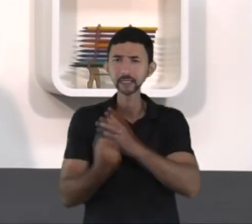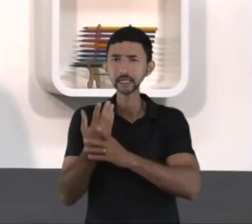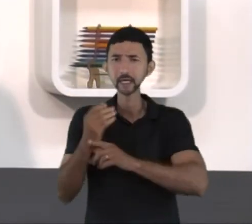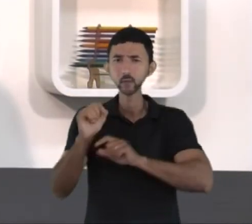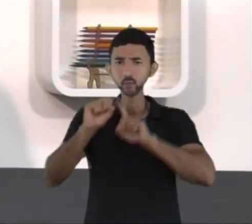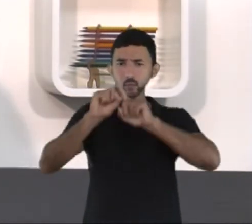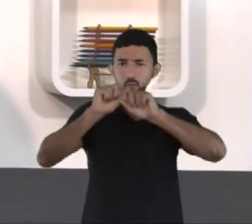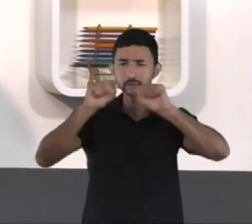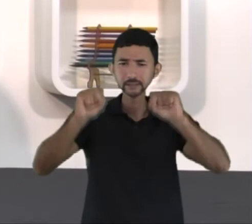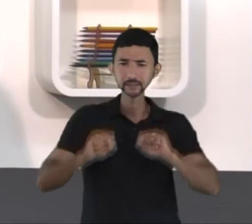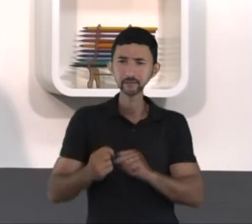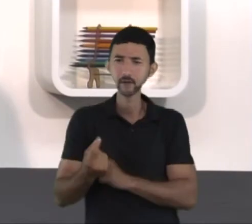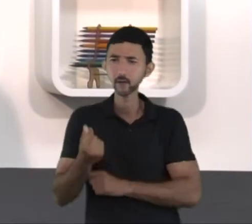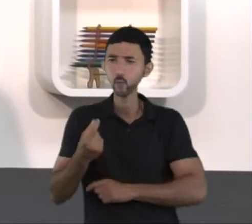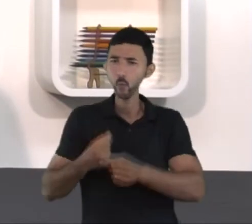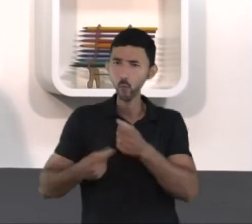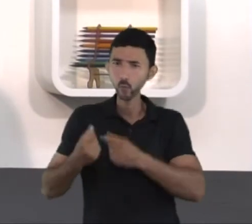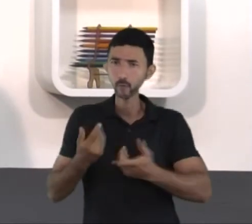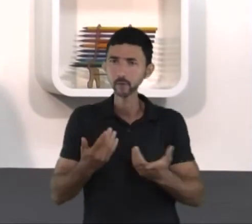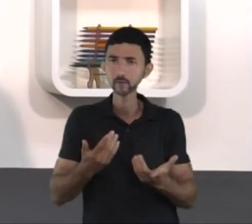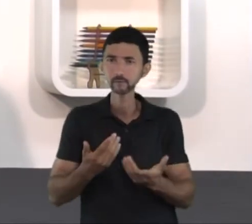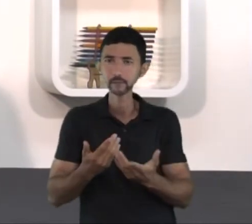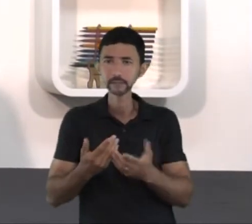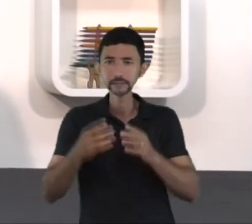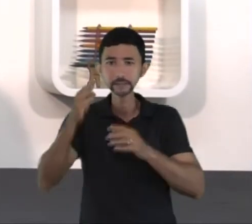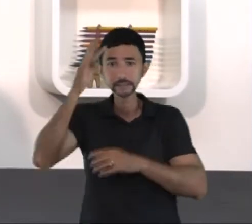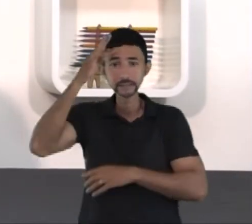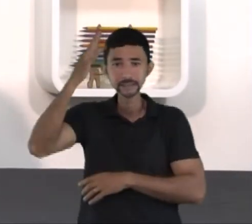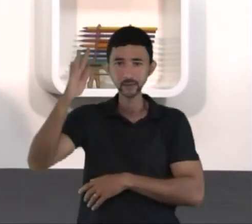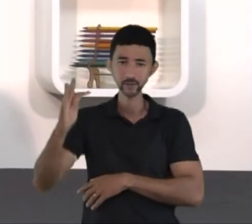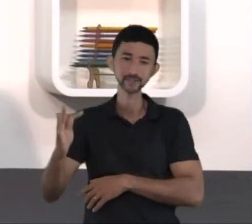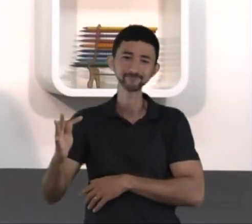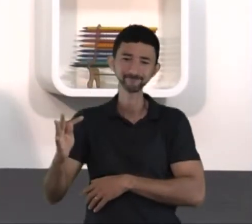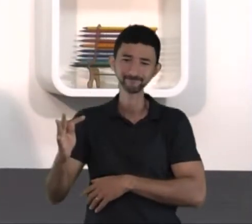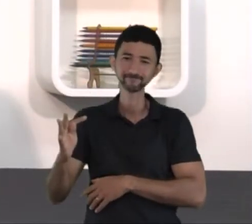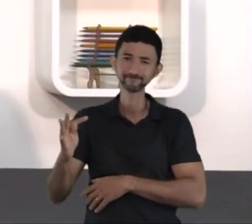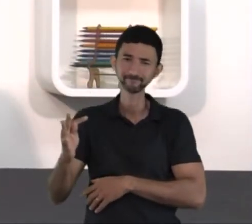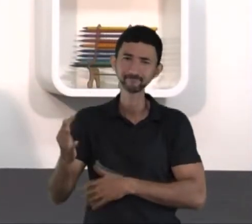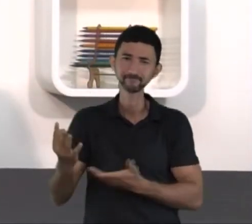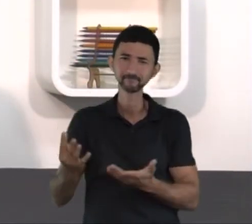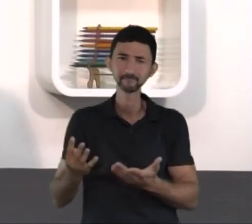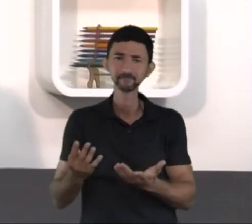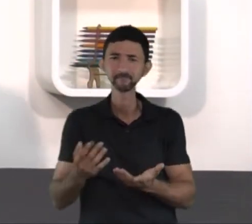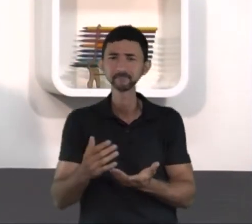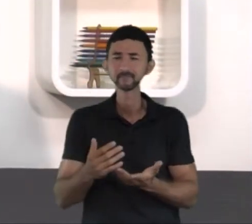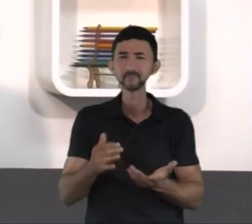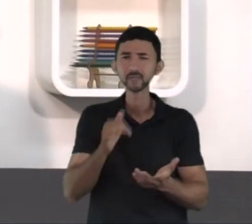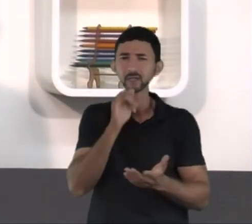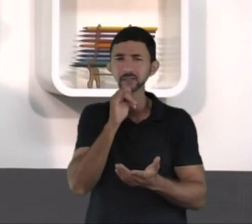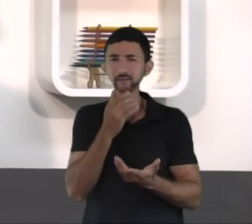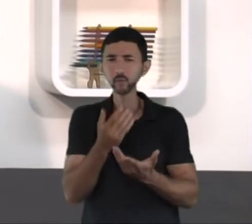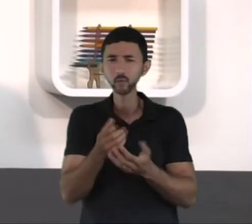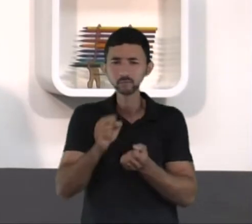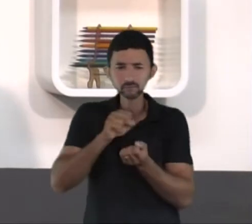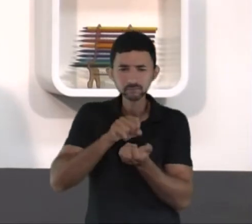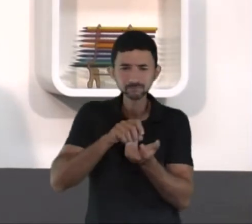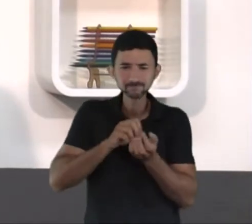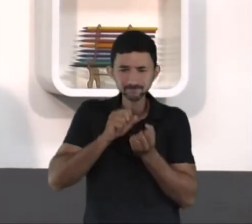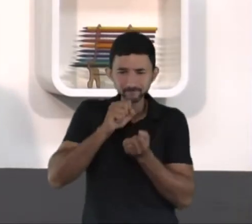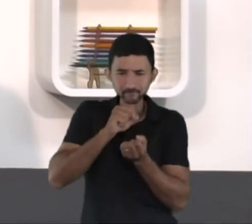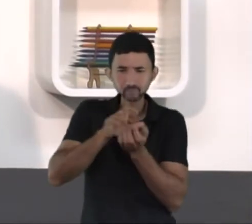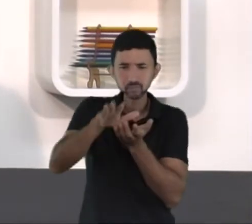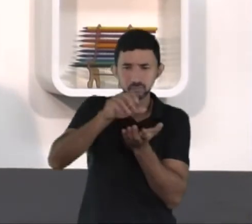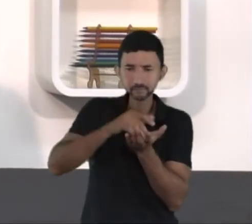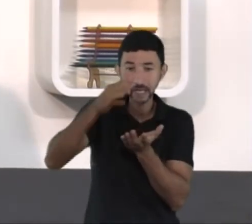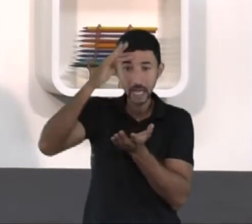econômico, só que eles criaram na teoria, né? E eles começaram a disseminar essas ideias, e